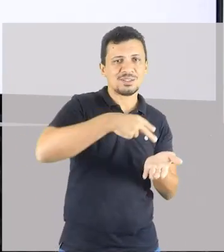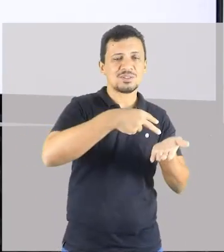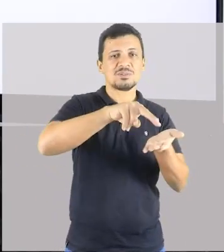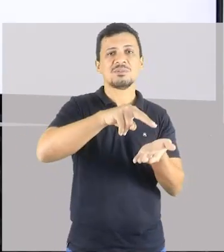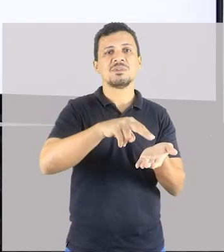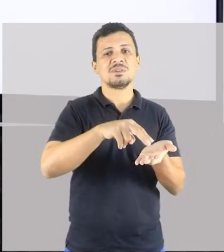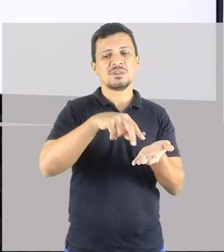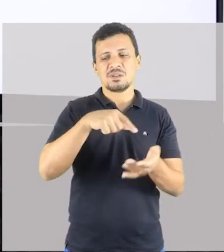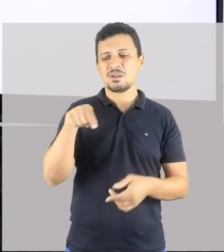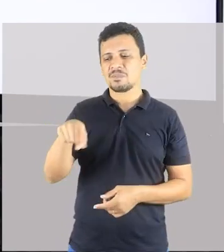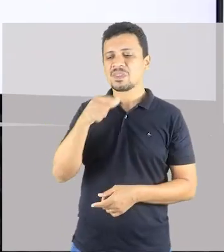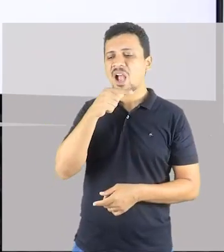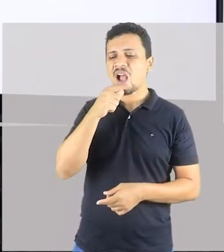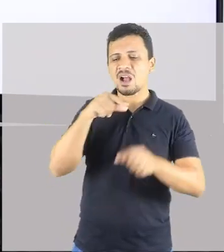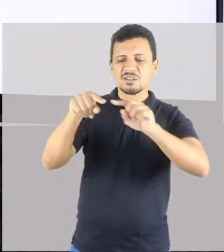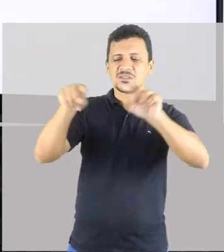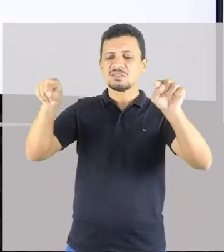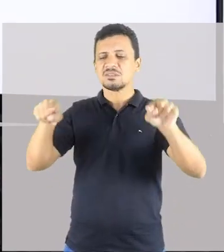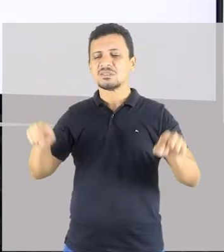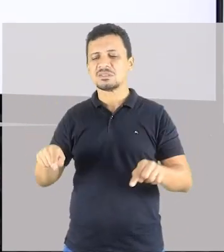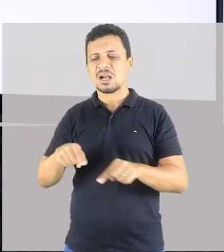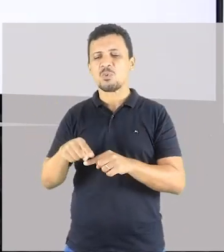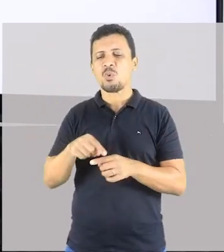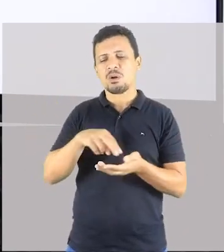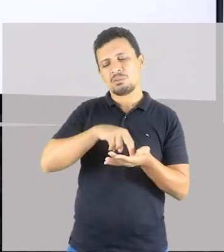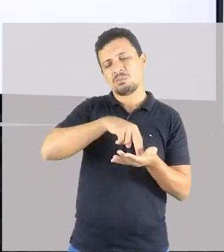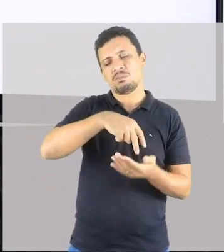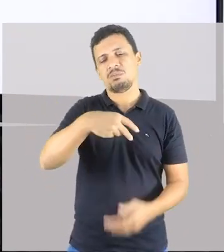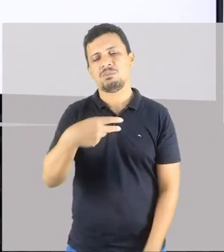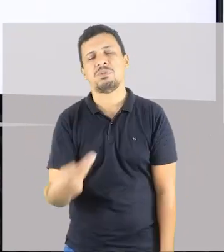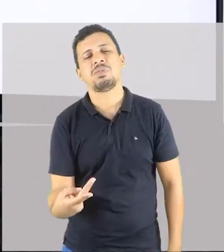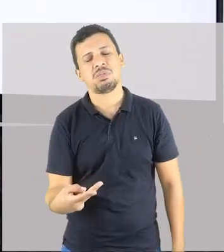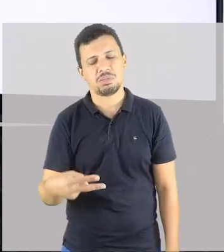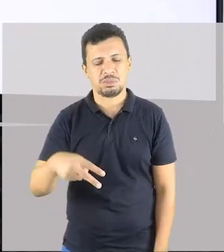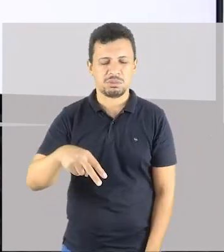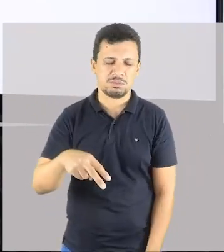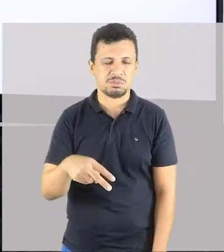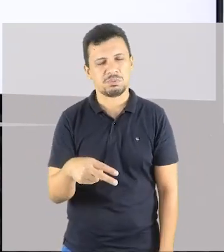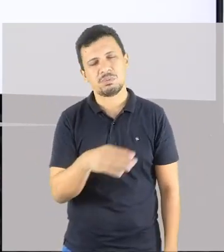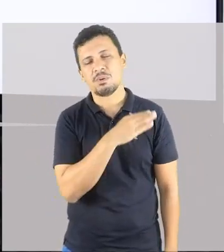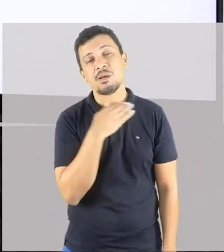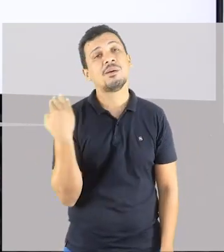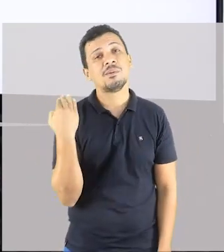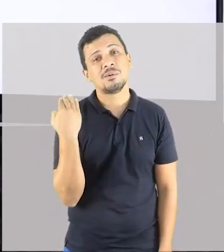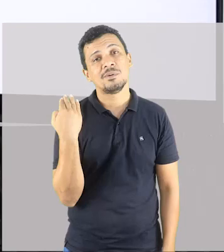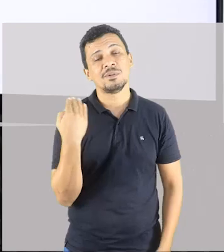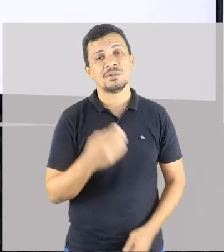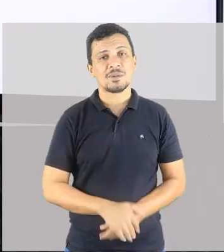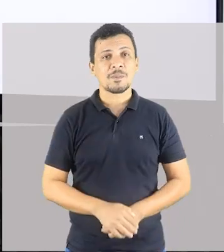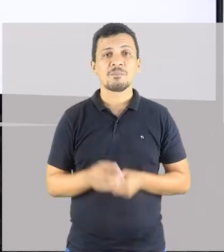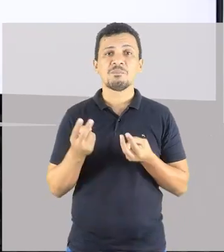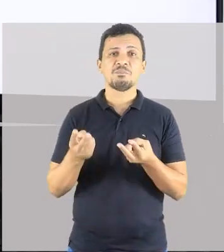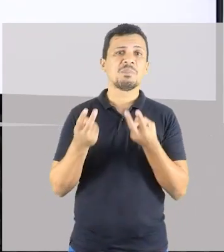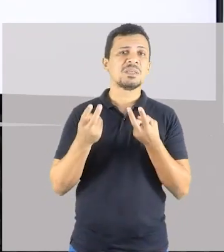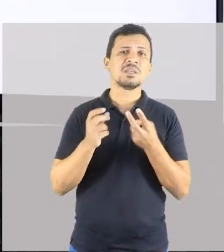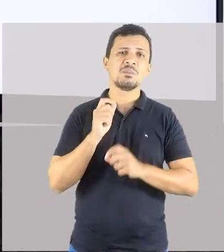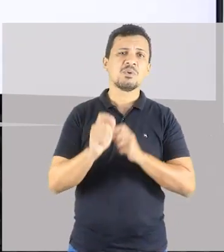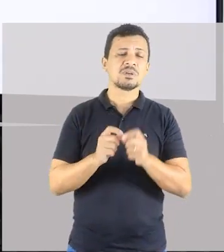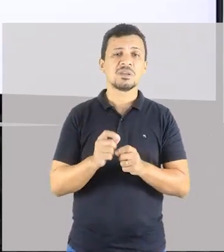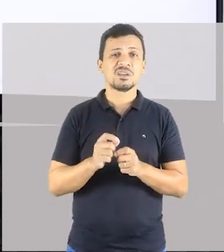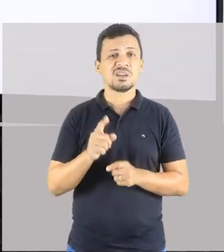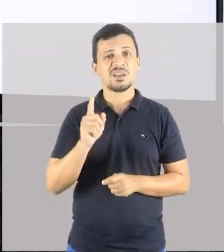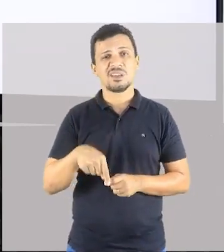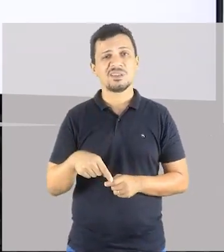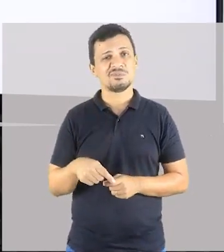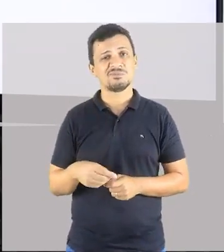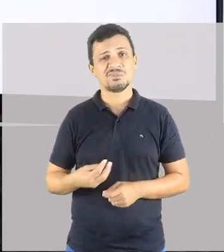e depois se atirou na Lagoa Rodrigo de Freitas e morreu afogado. Então percebam que aqui ele está falando da tragédia